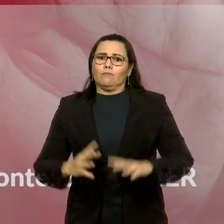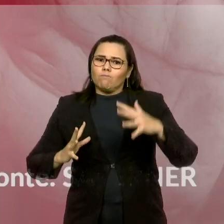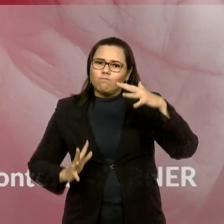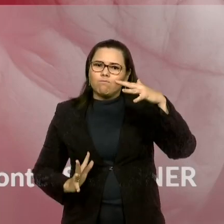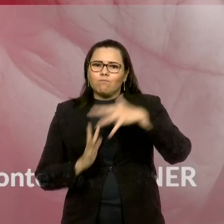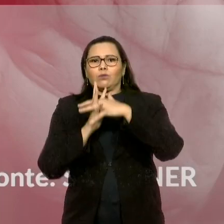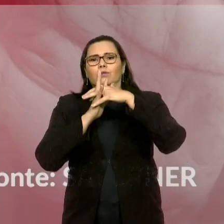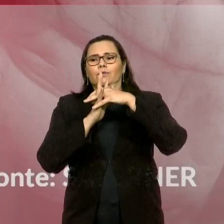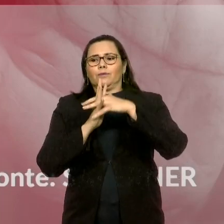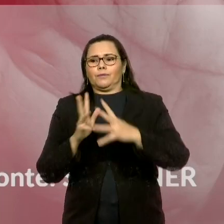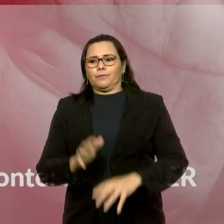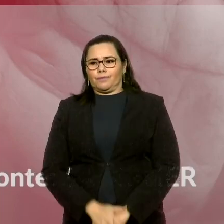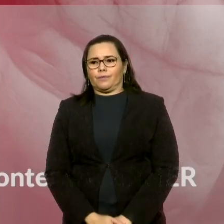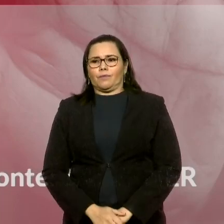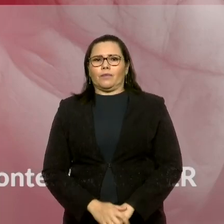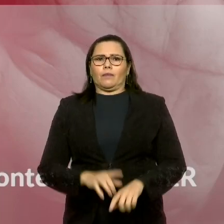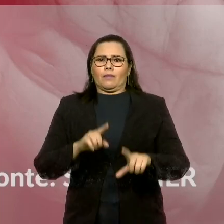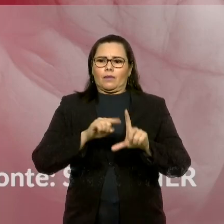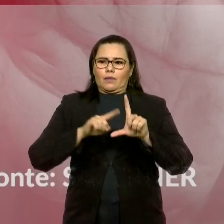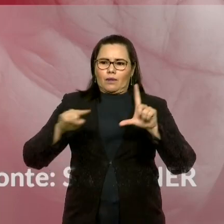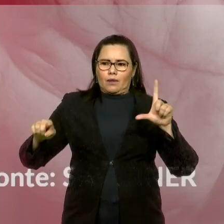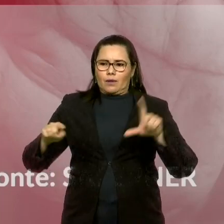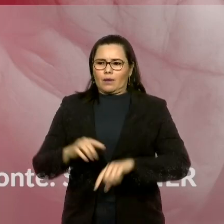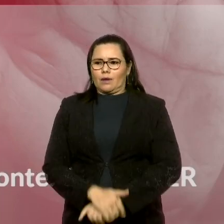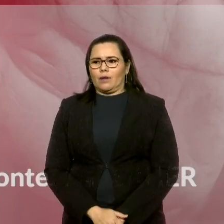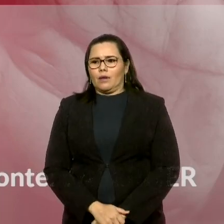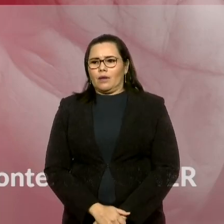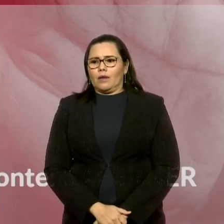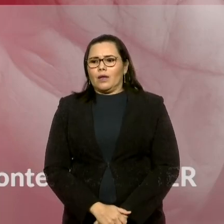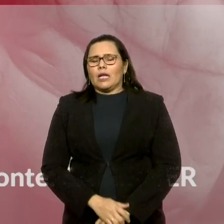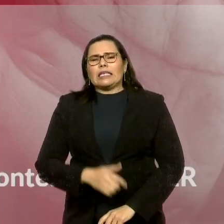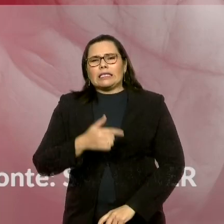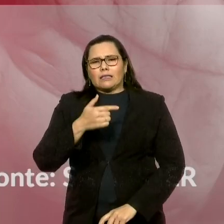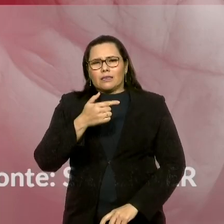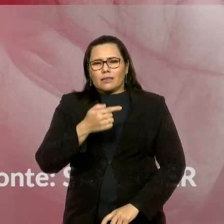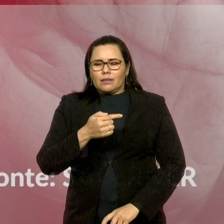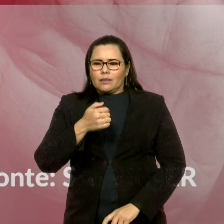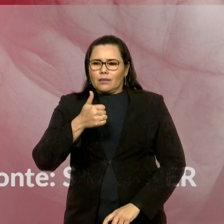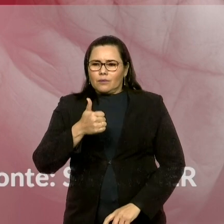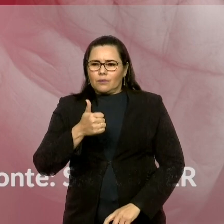da série histórica iniciada em 2006 foram